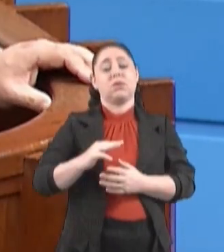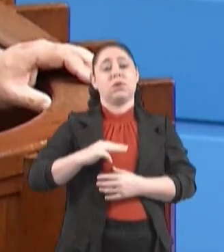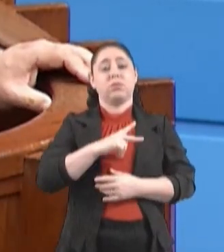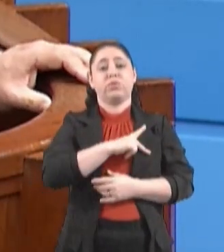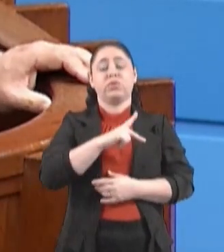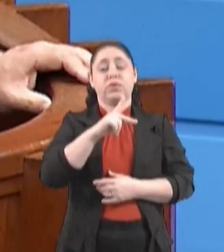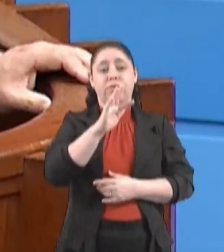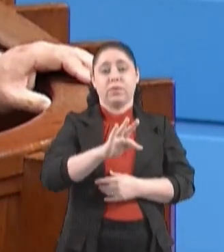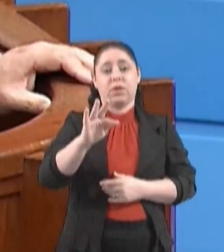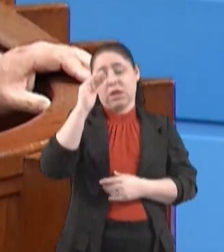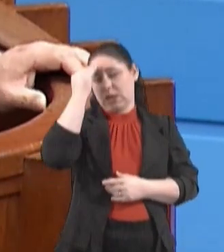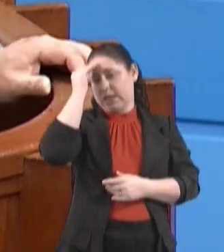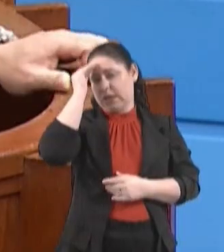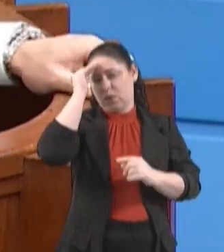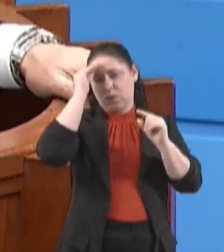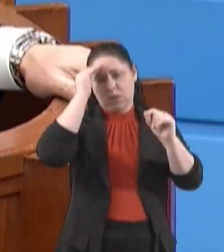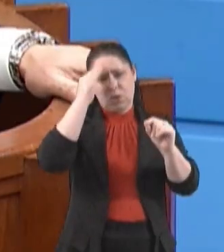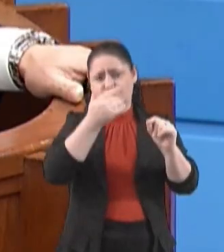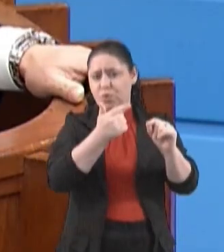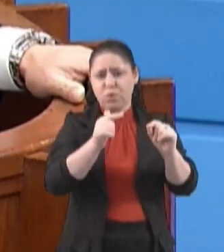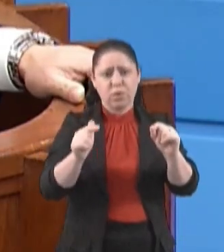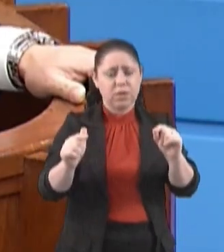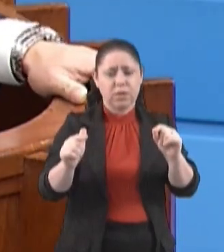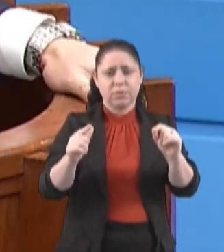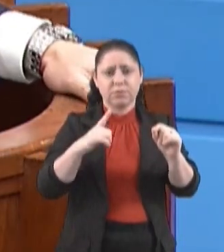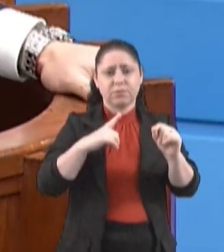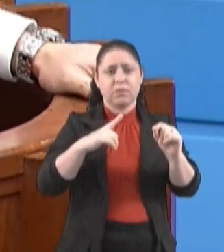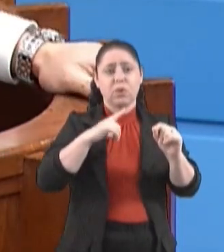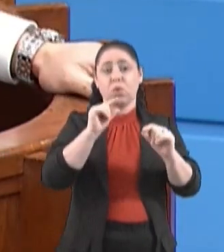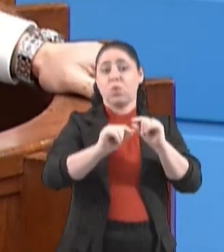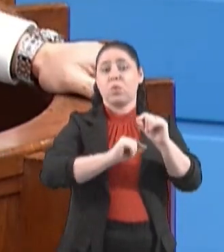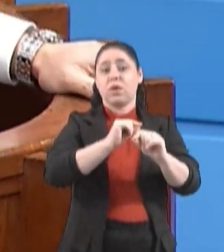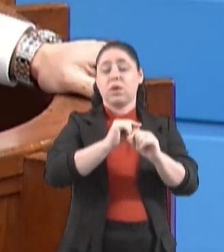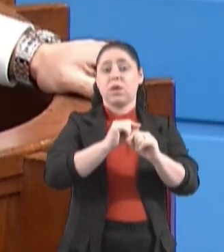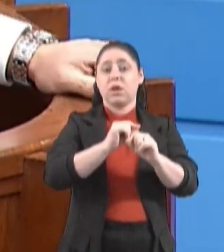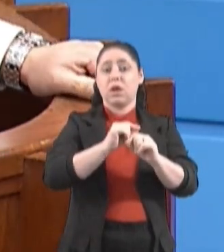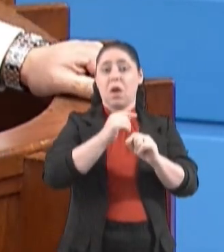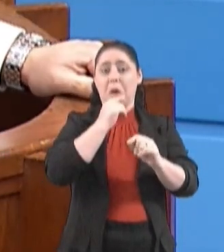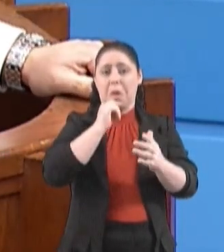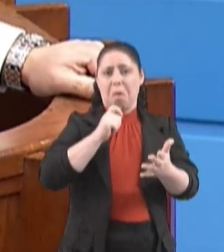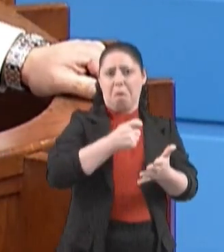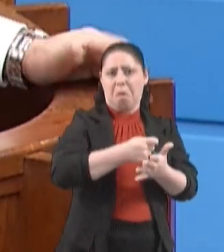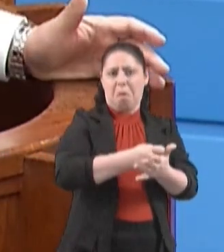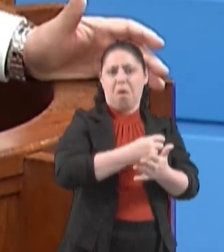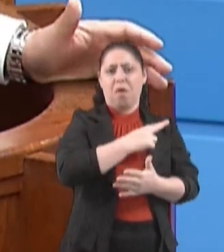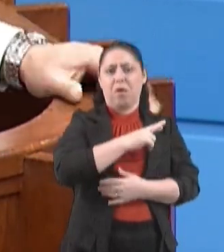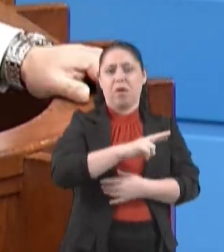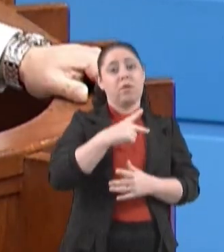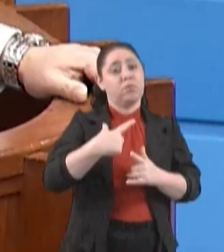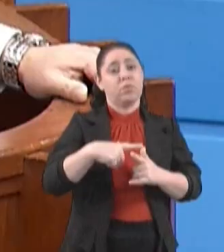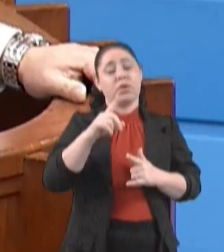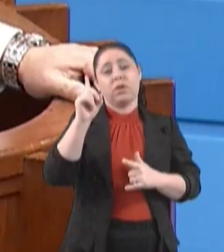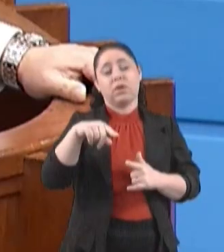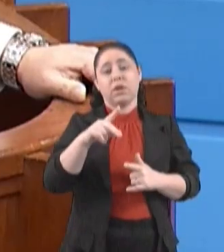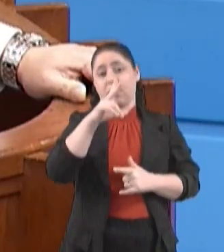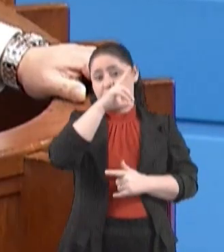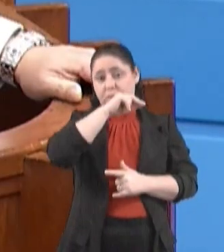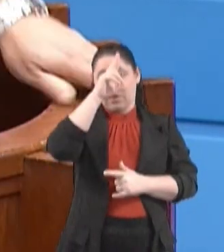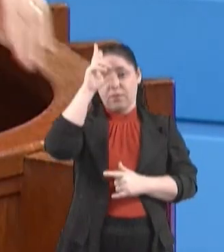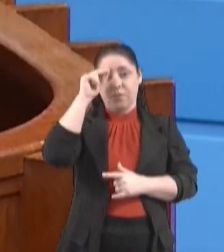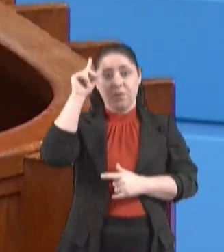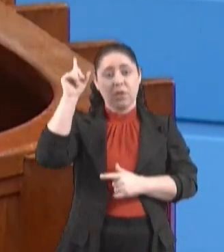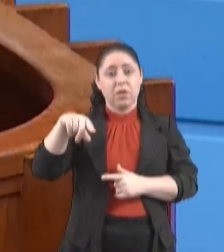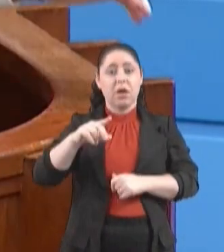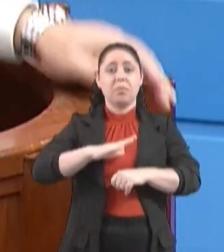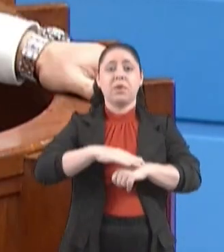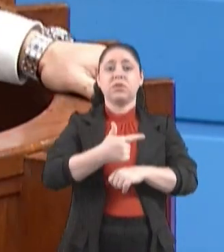Federal entendeu que não cabia a questão de abuso religioso, mesmo porque a prefeita